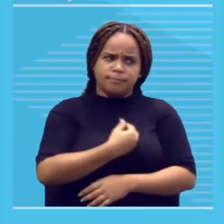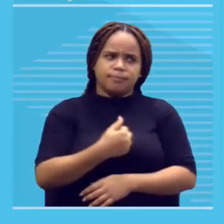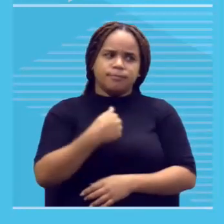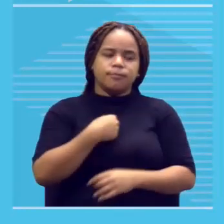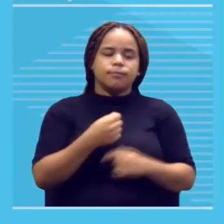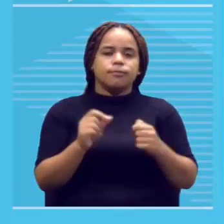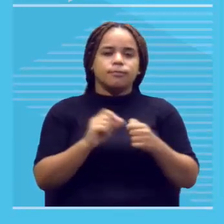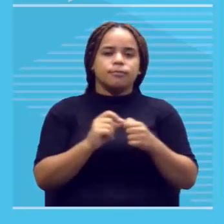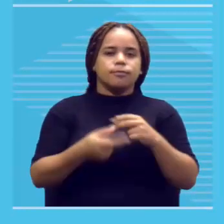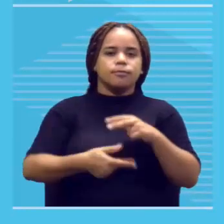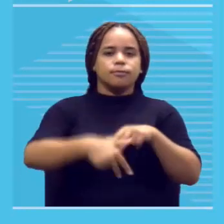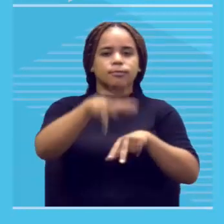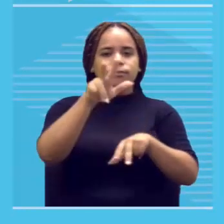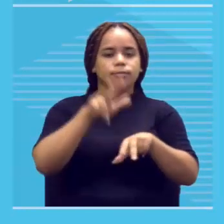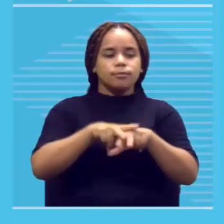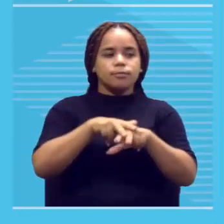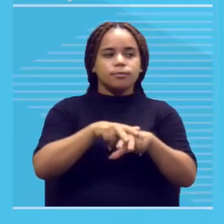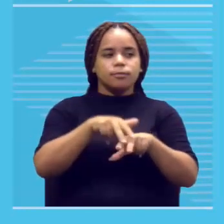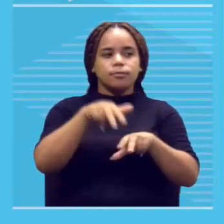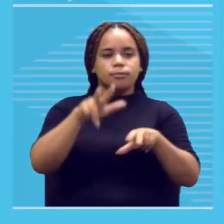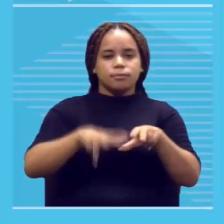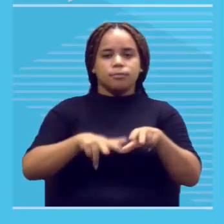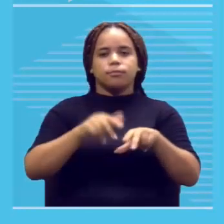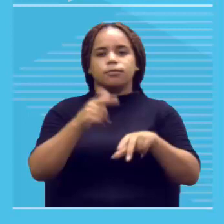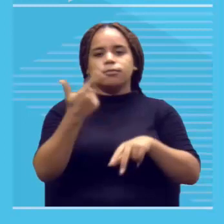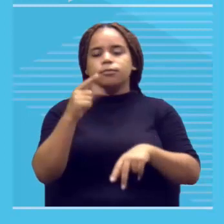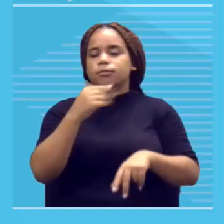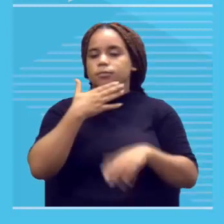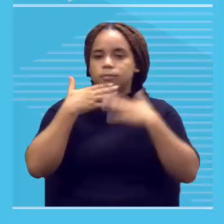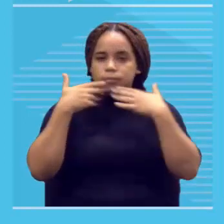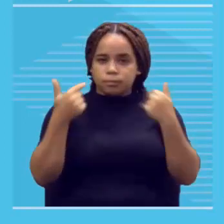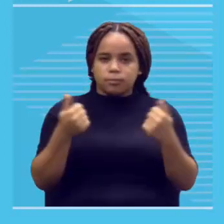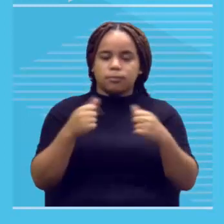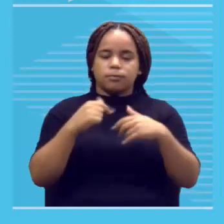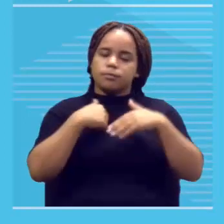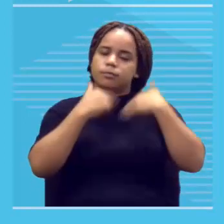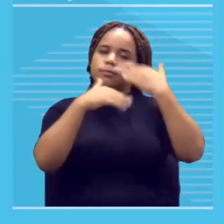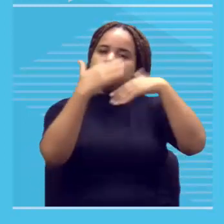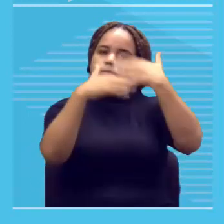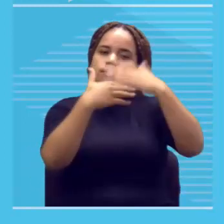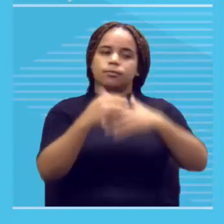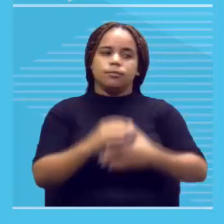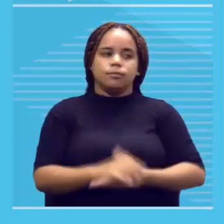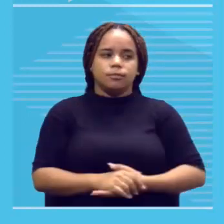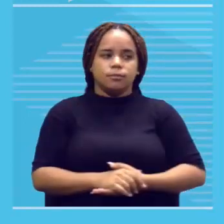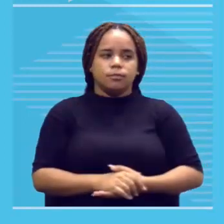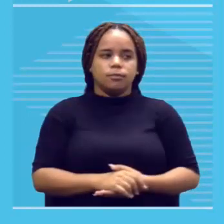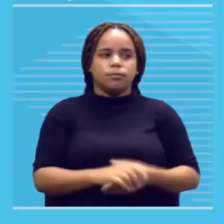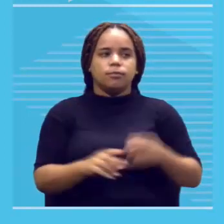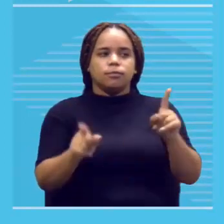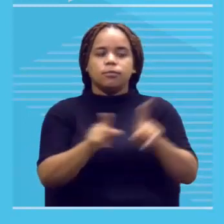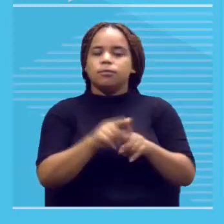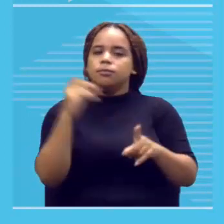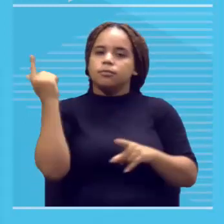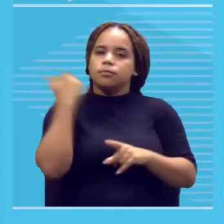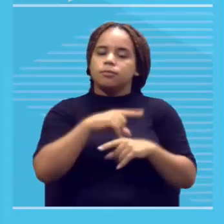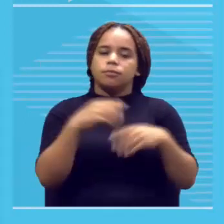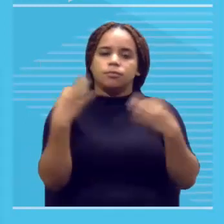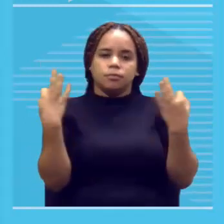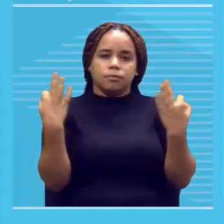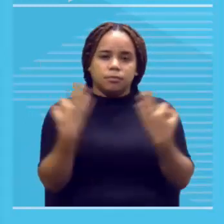reencarno numa existência melhor eu evoluo que está atinge uma perfeição